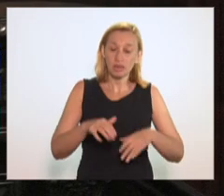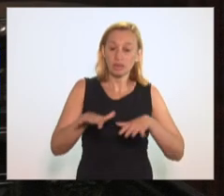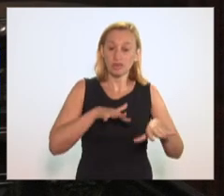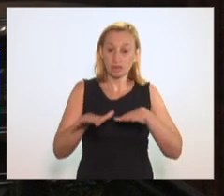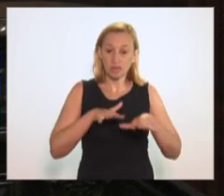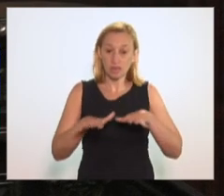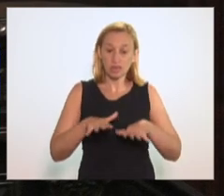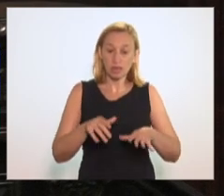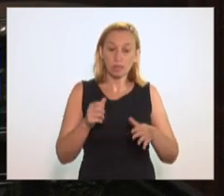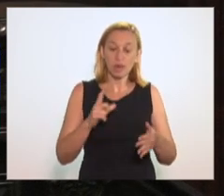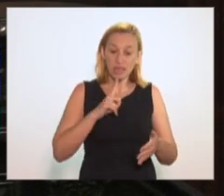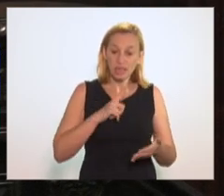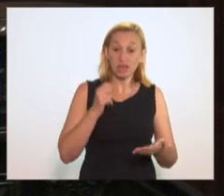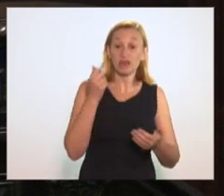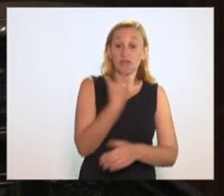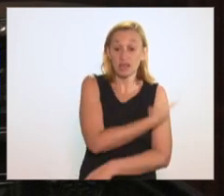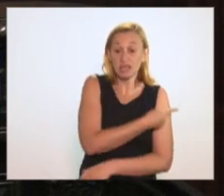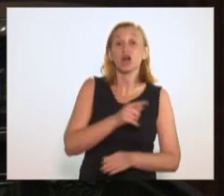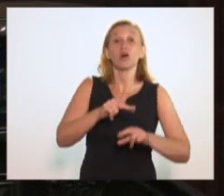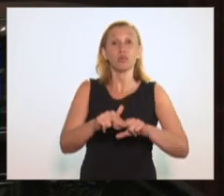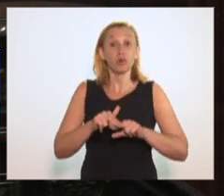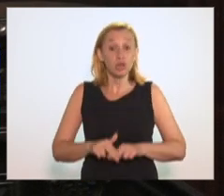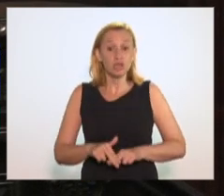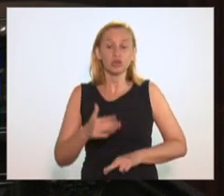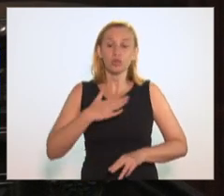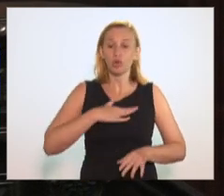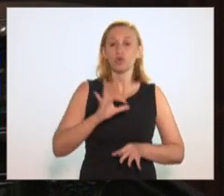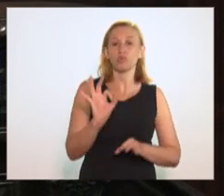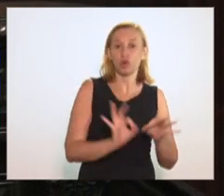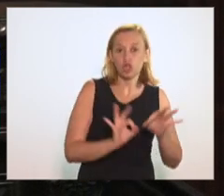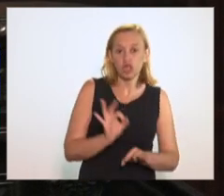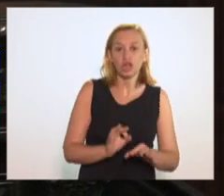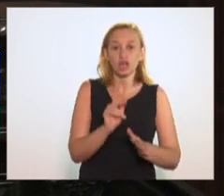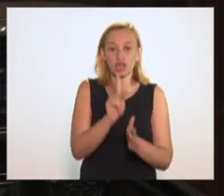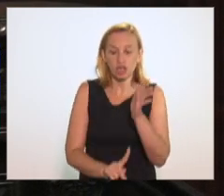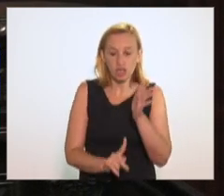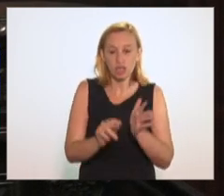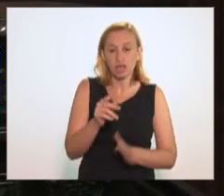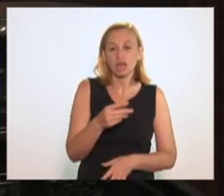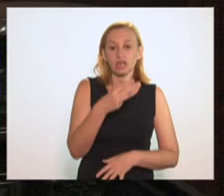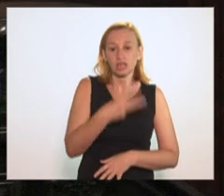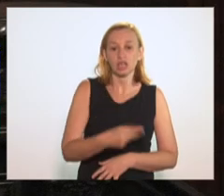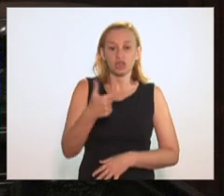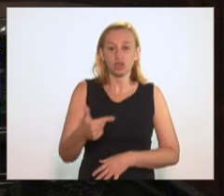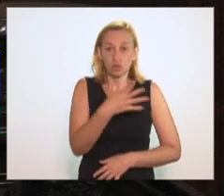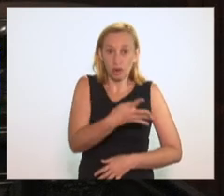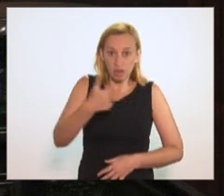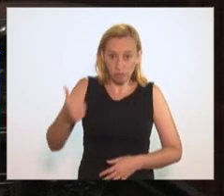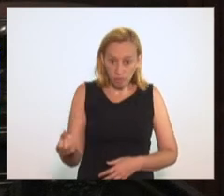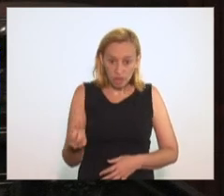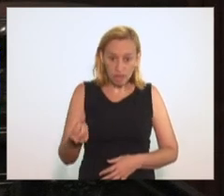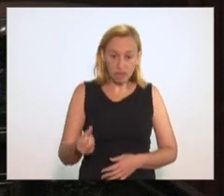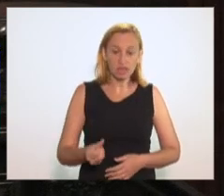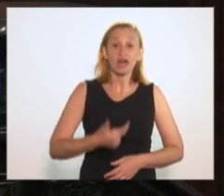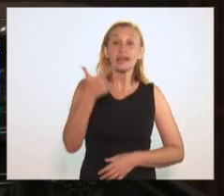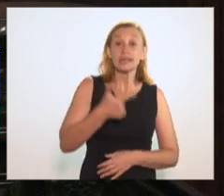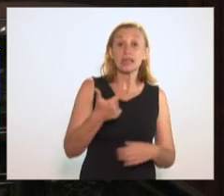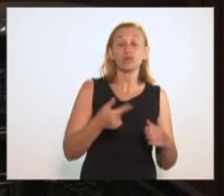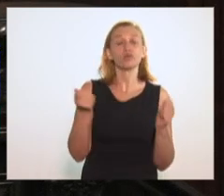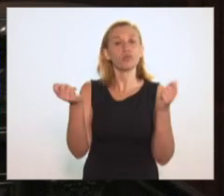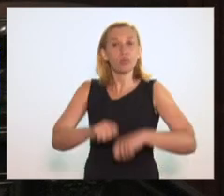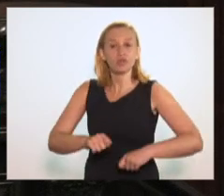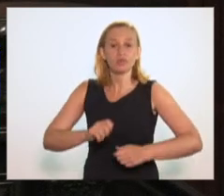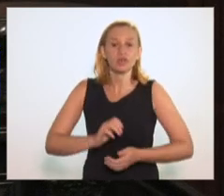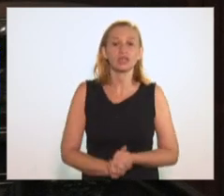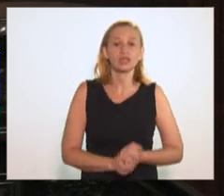vacinas diretamente. Por isso, o meu projeto de lei 3.246, ele previa uma segunda possibilidade